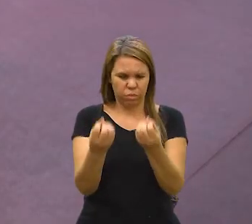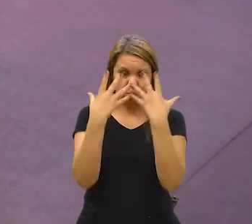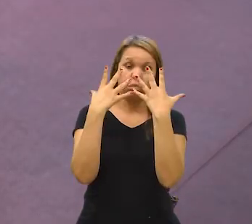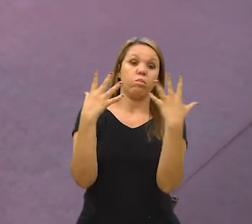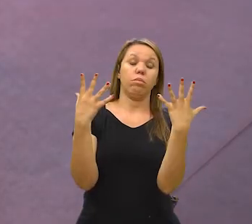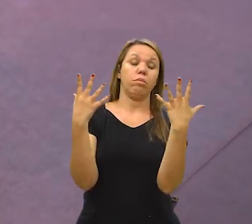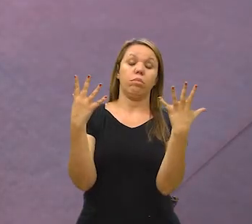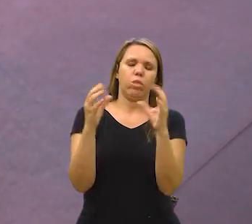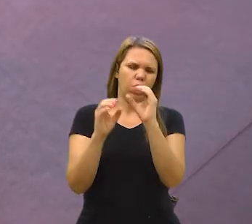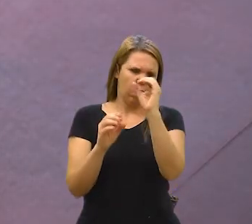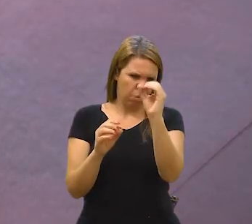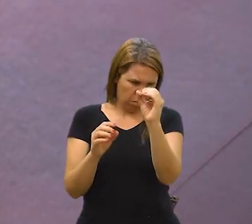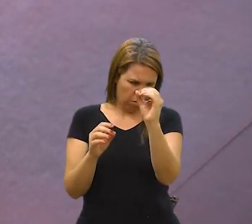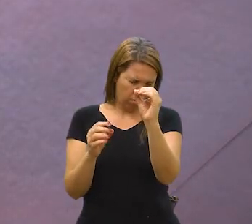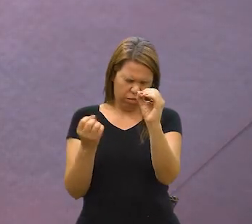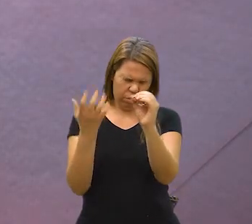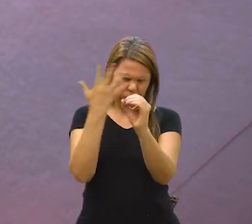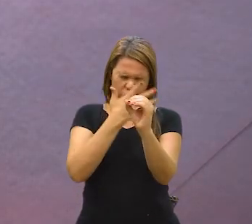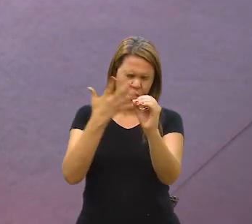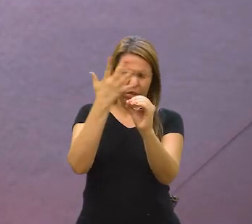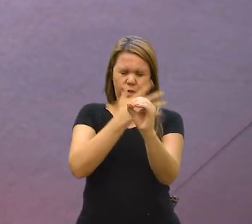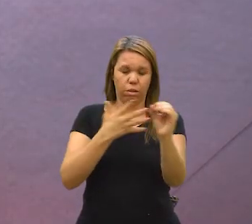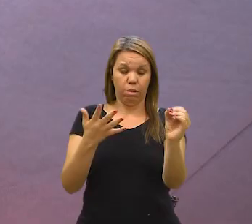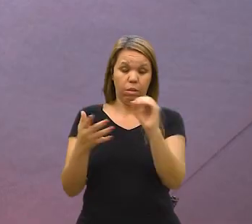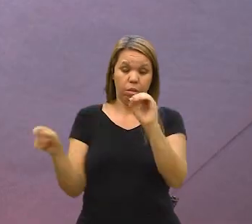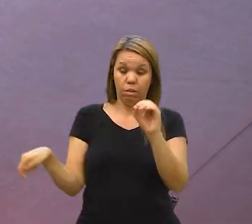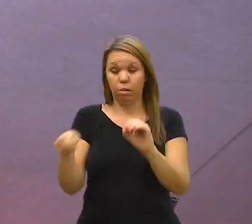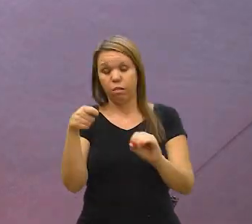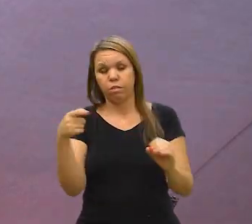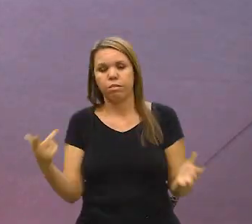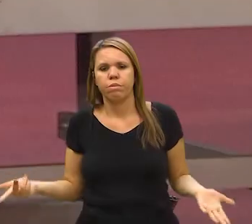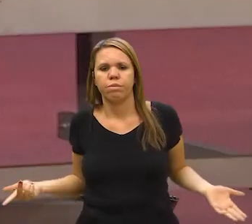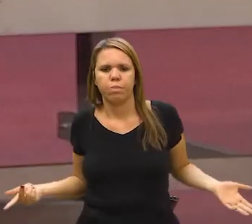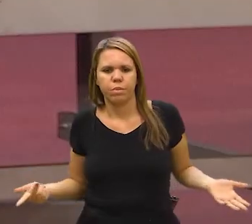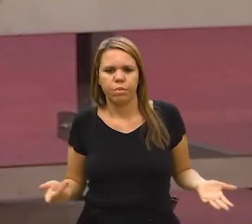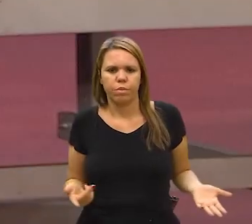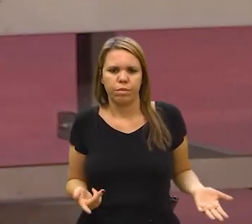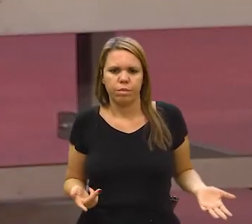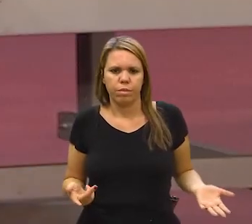vem na cara com a bolinha, te atrapalha absurdamente. Tanto é que